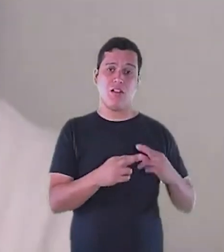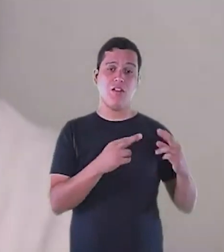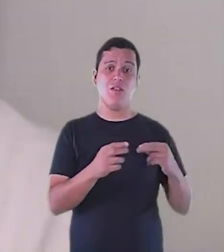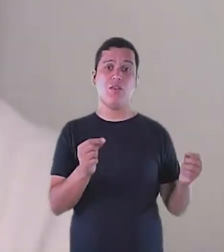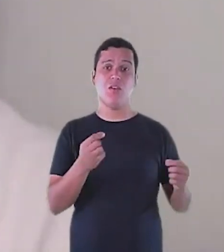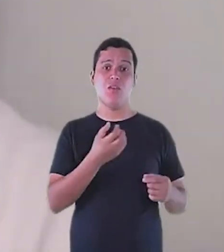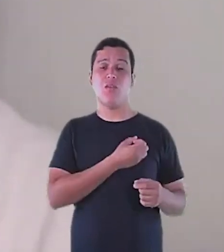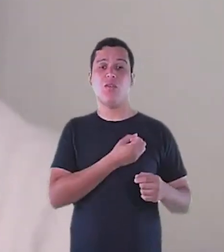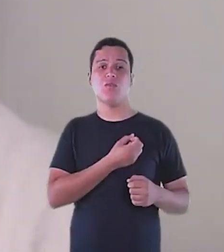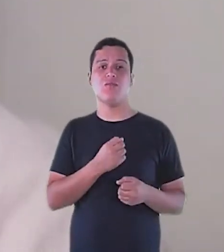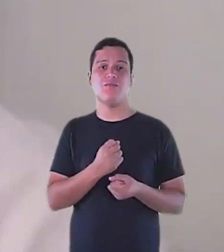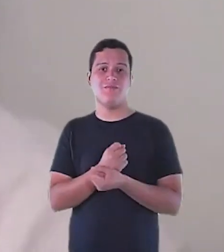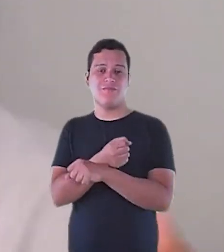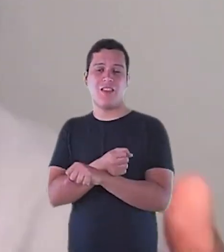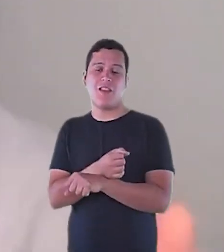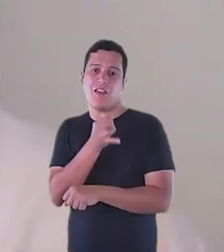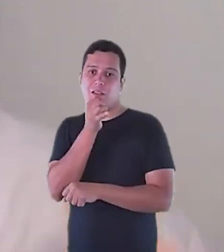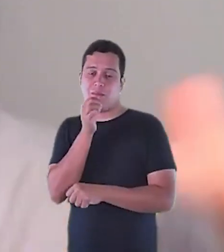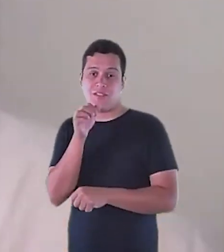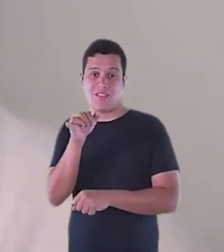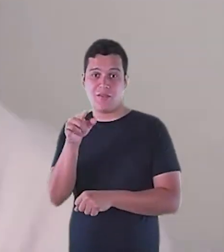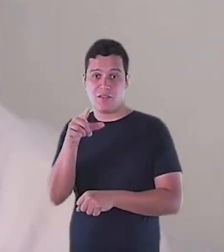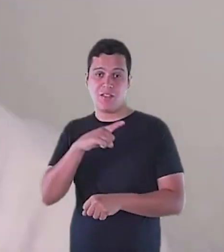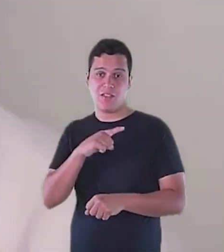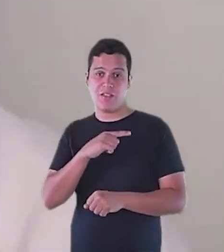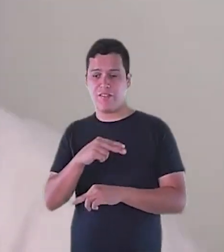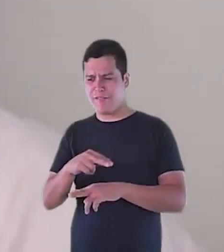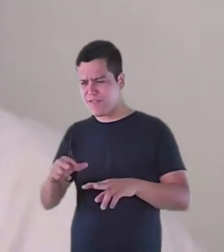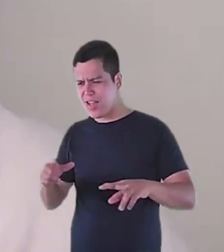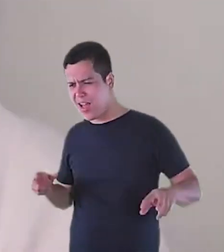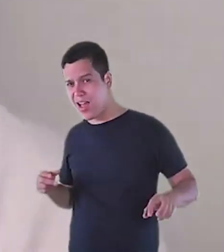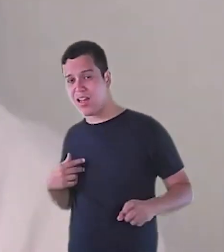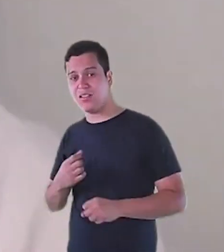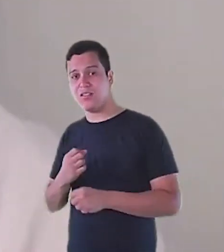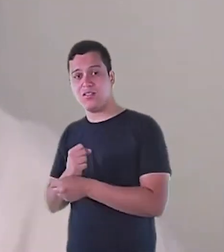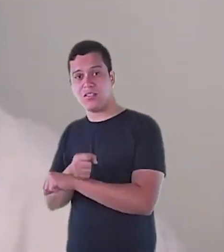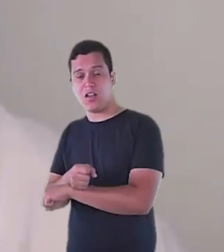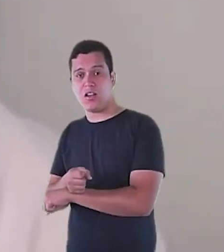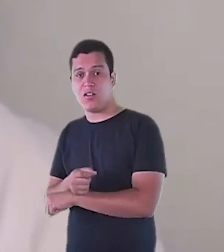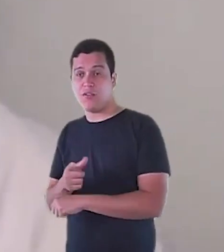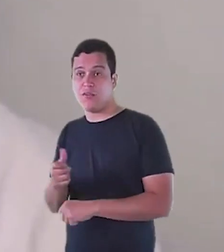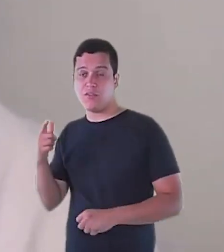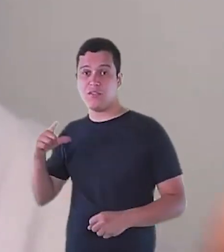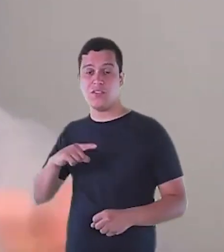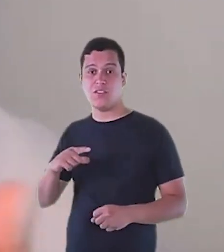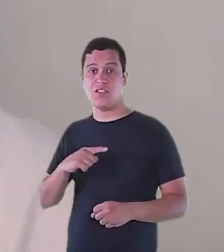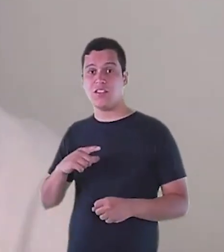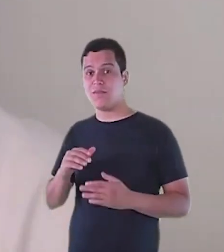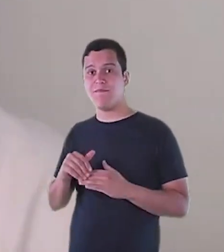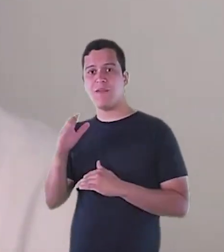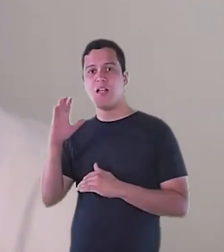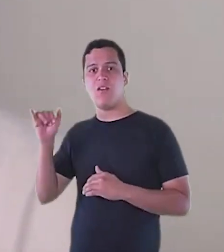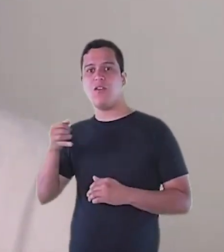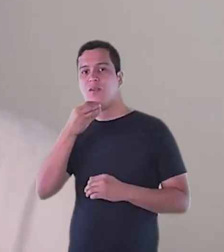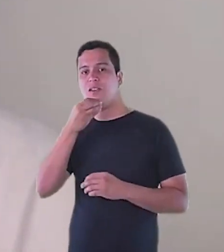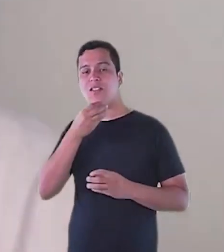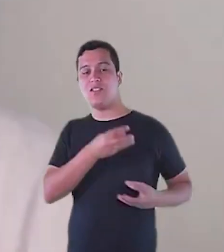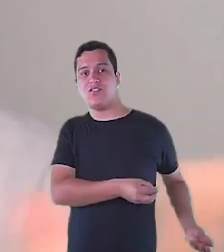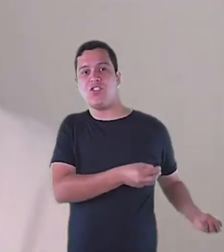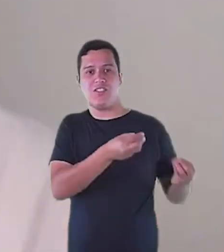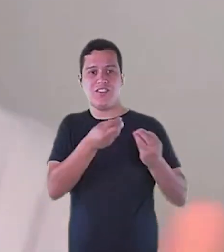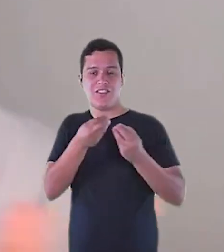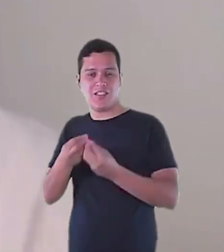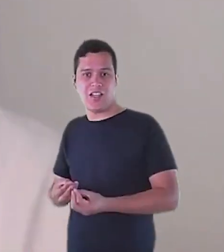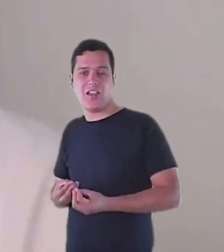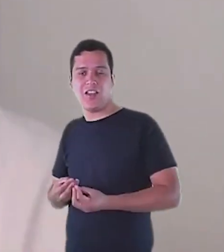mais chance você teria de conseguir um lote de terras, uma data, né, como se dizia na época,